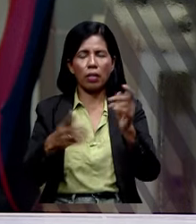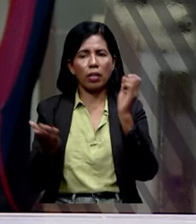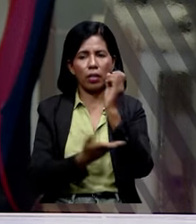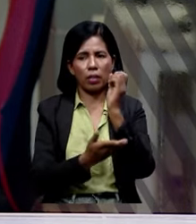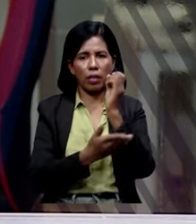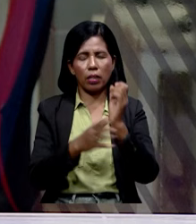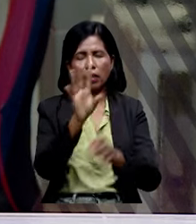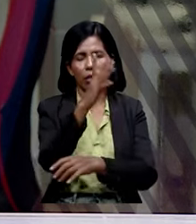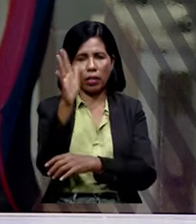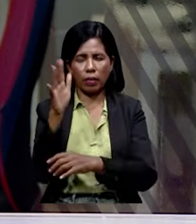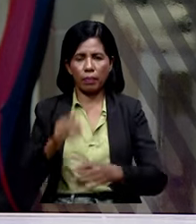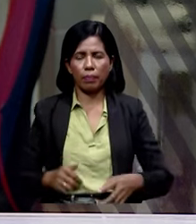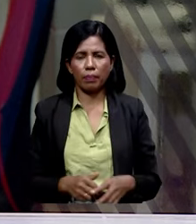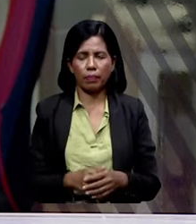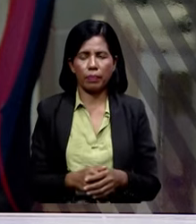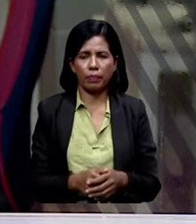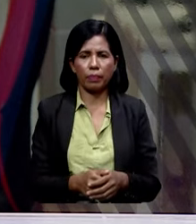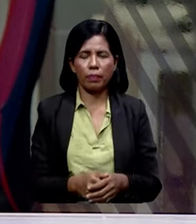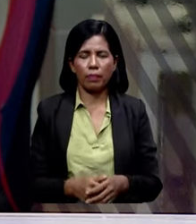em praça.